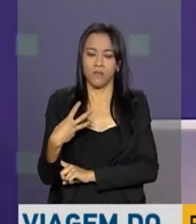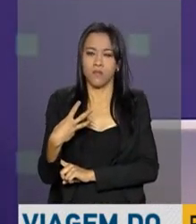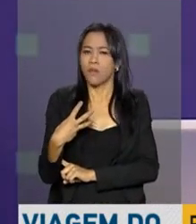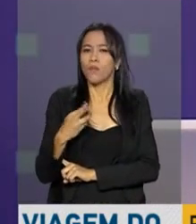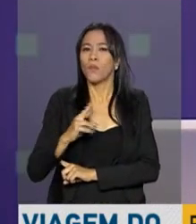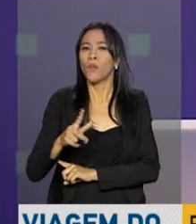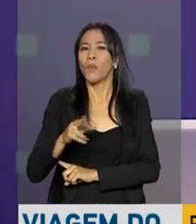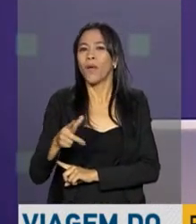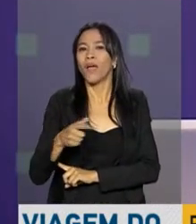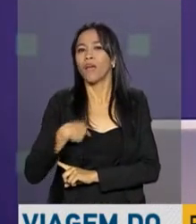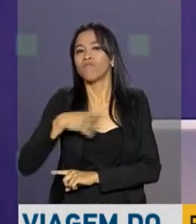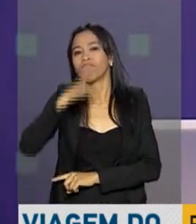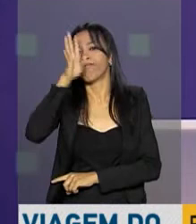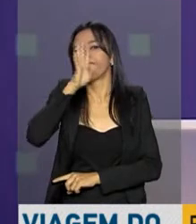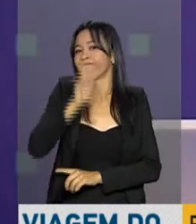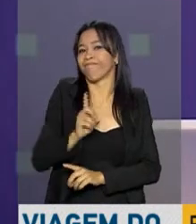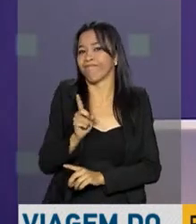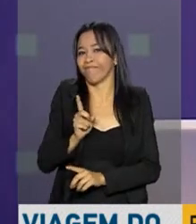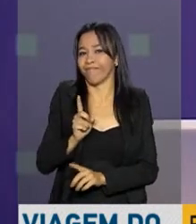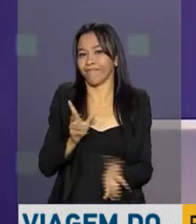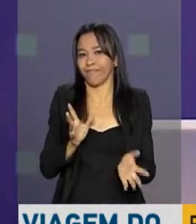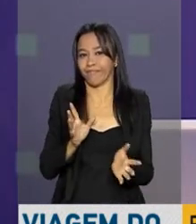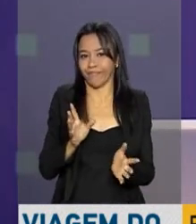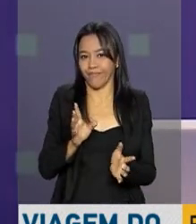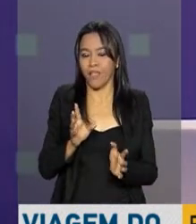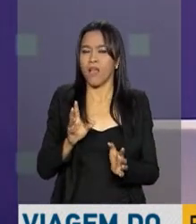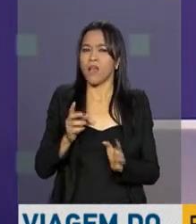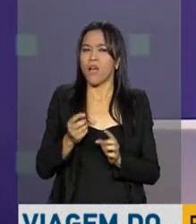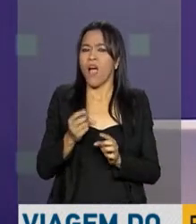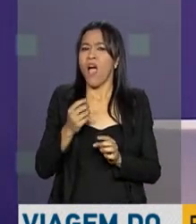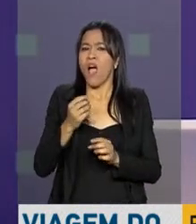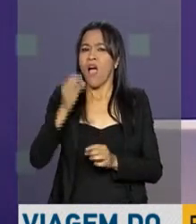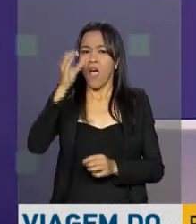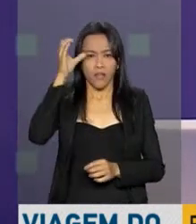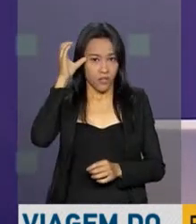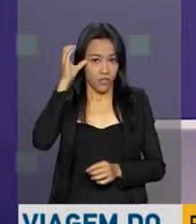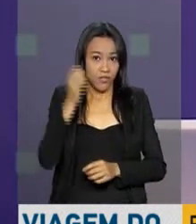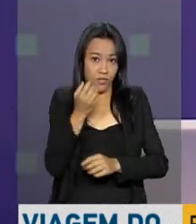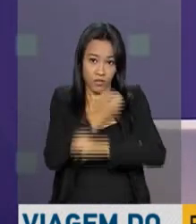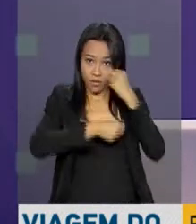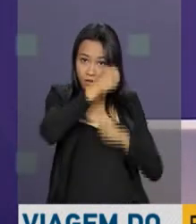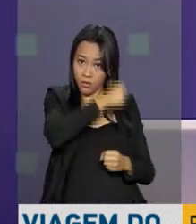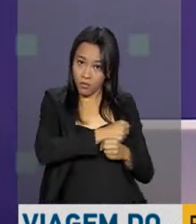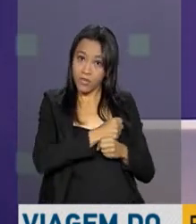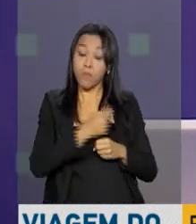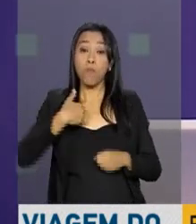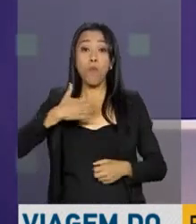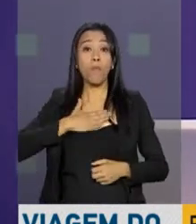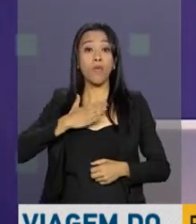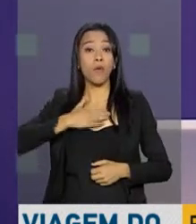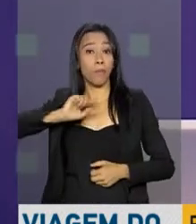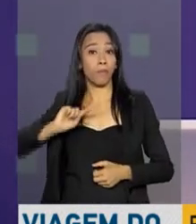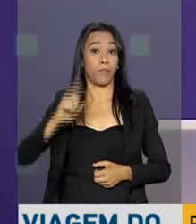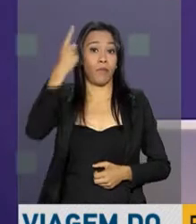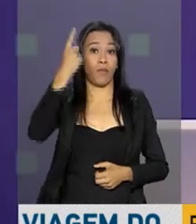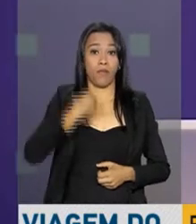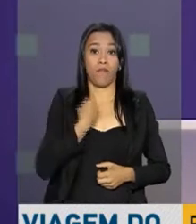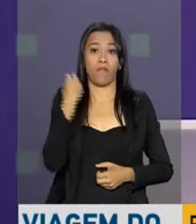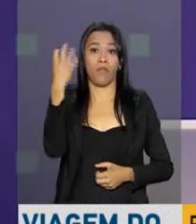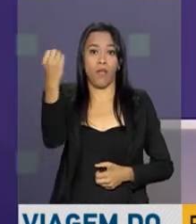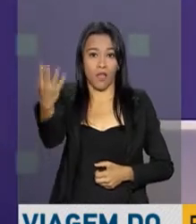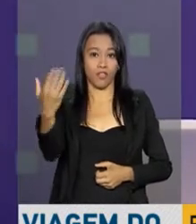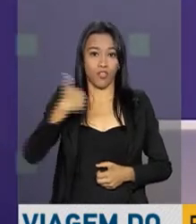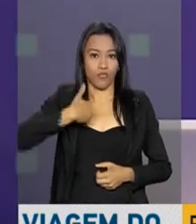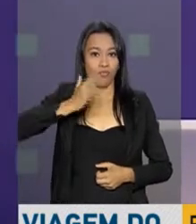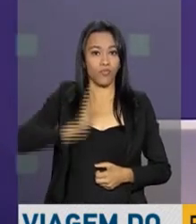Não por acaso, a China foi, no ano passado, meu primeiro destino como